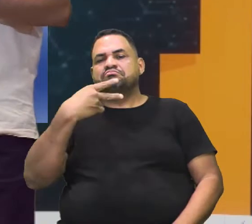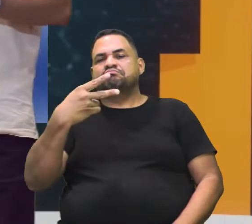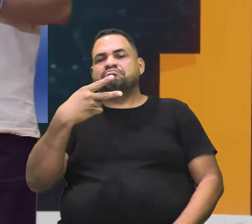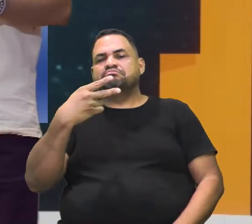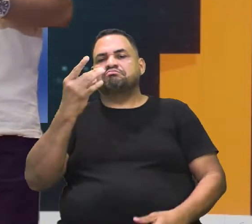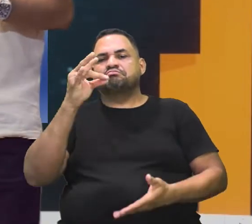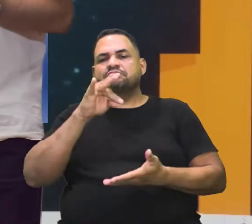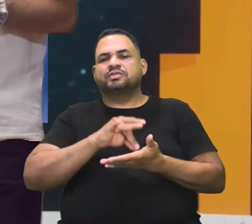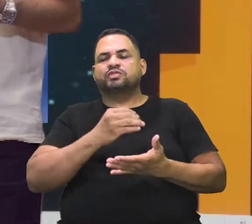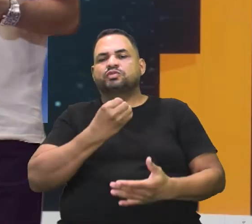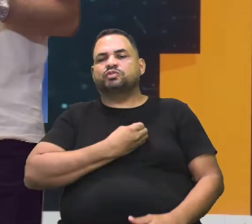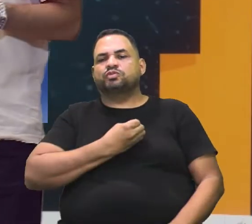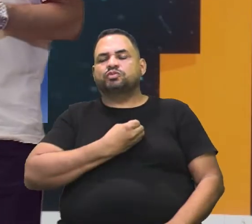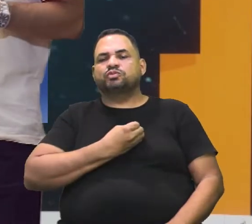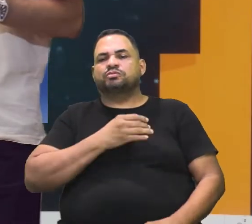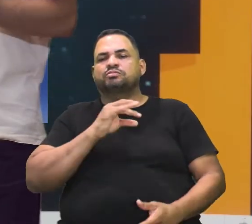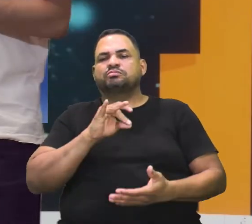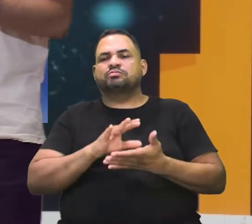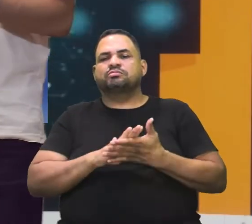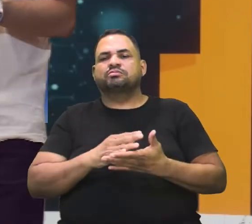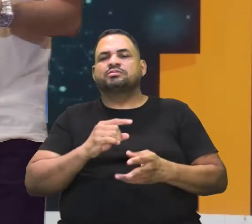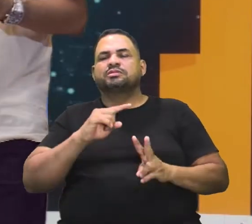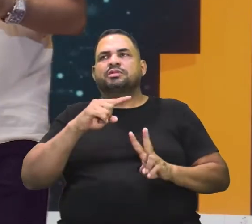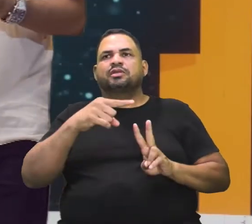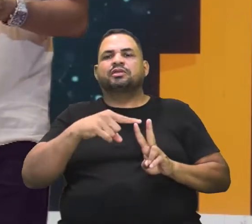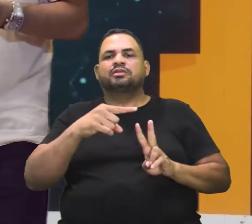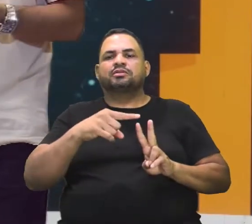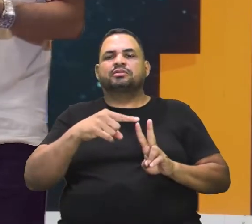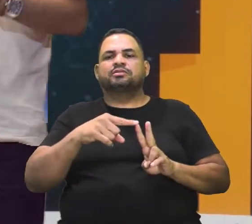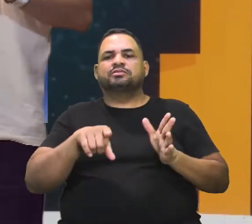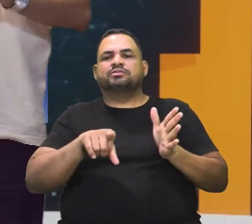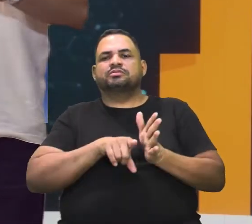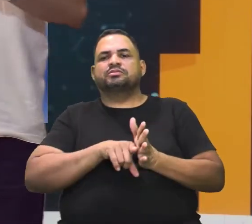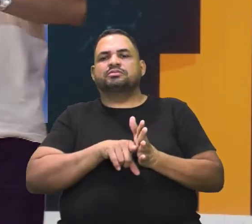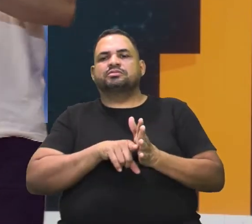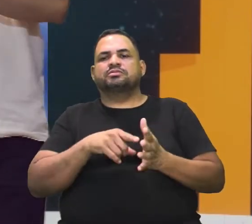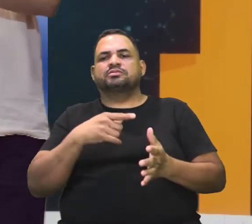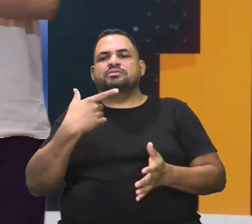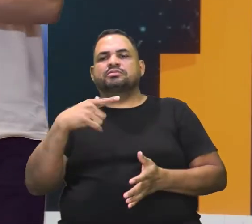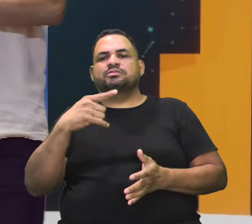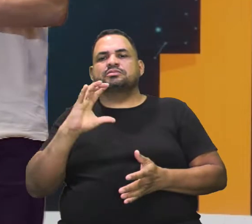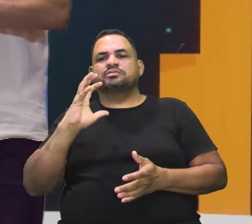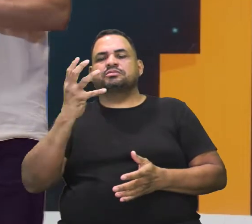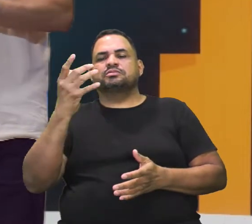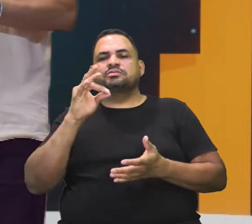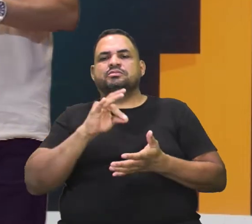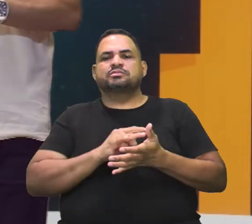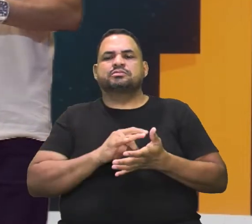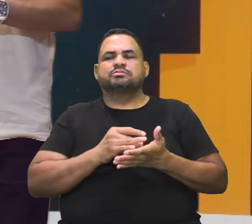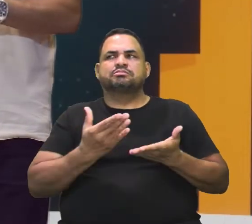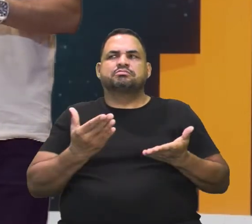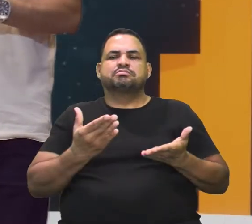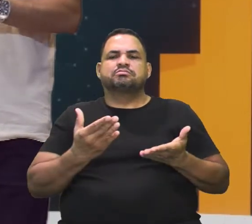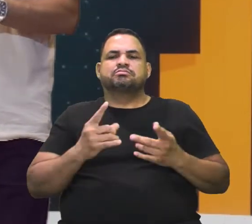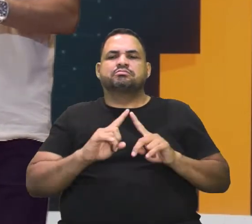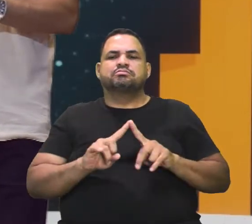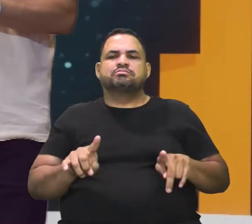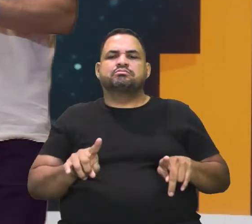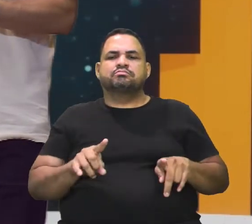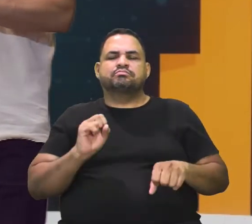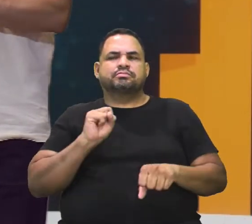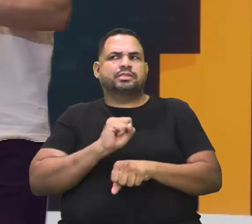reais, e sempre se deparava com esse raiz quadrada de número negativo. Não existe solução real. Ele falou assim,